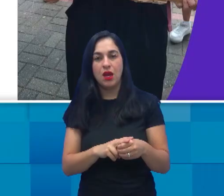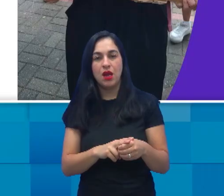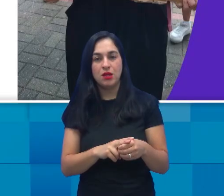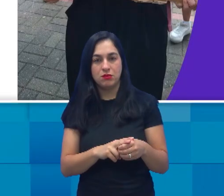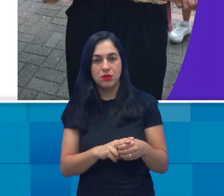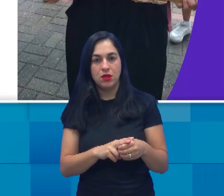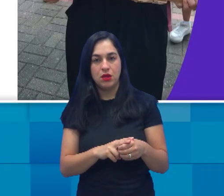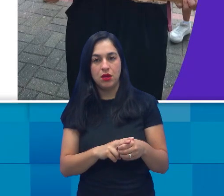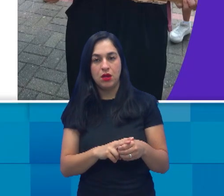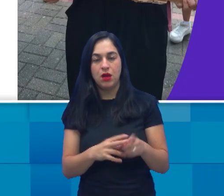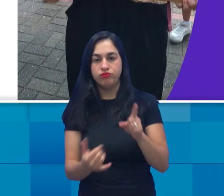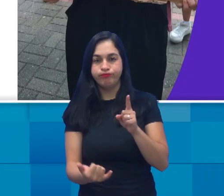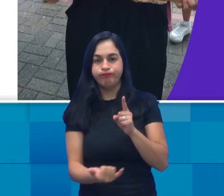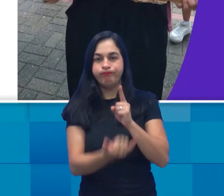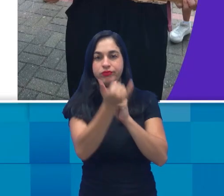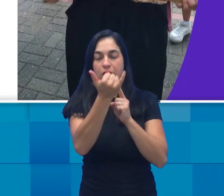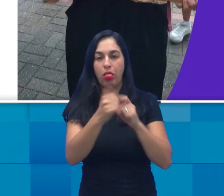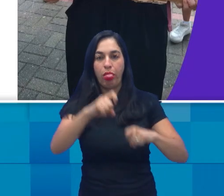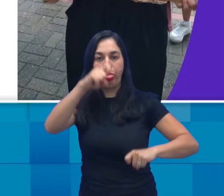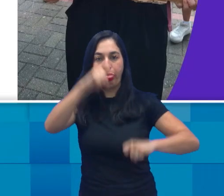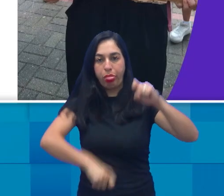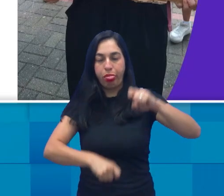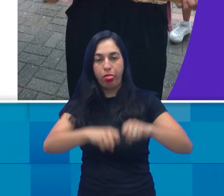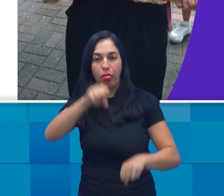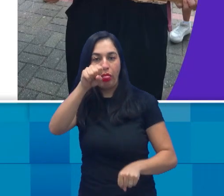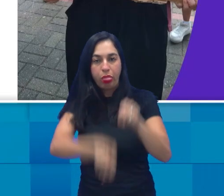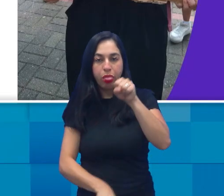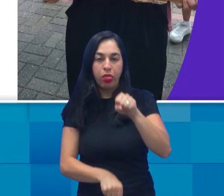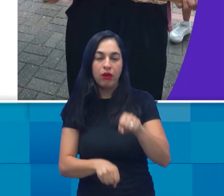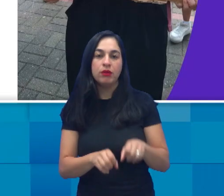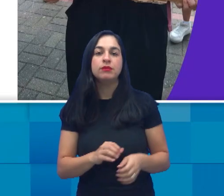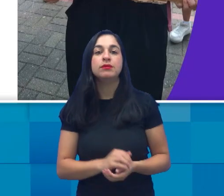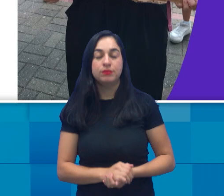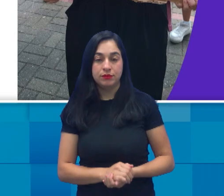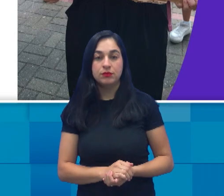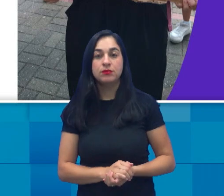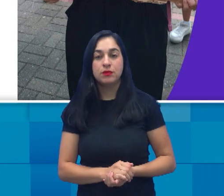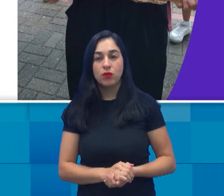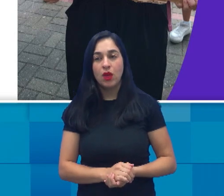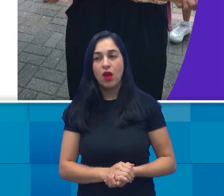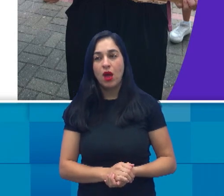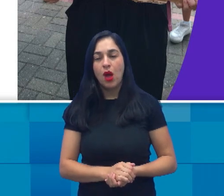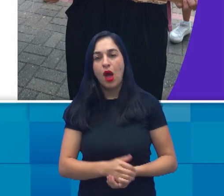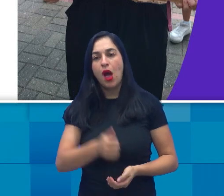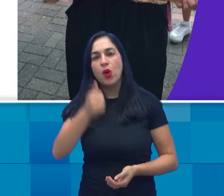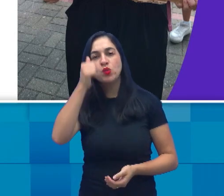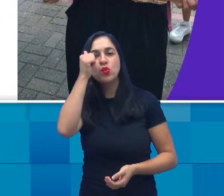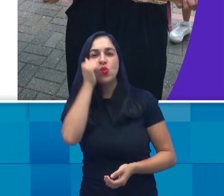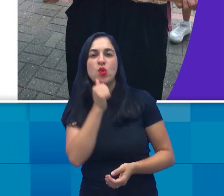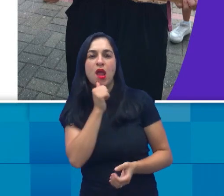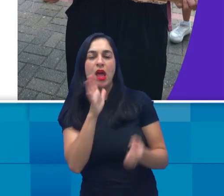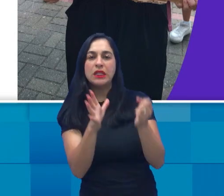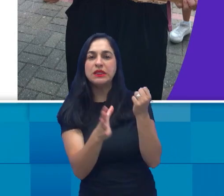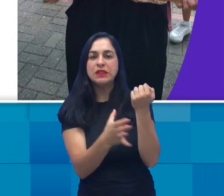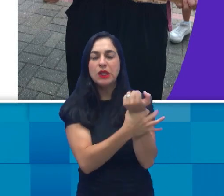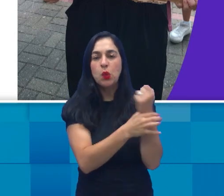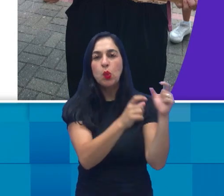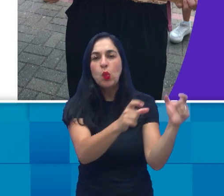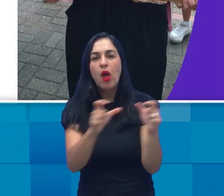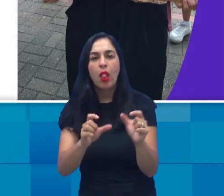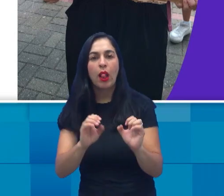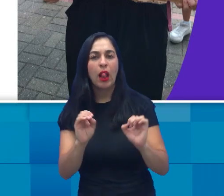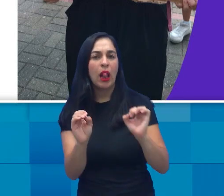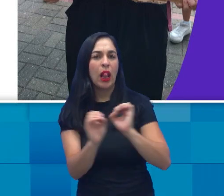Por favor, aqui minha. As mulheres não estão seguras em lugar nenhum.